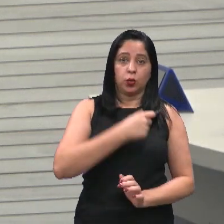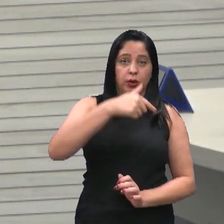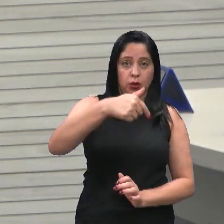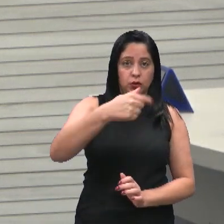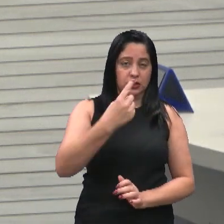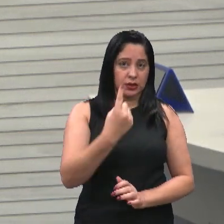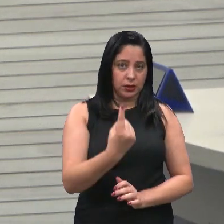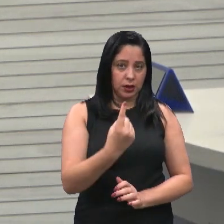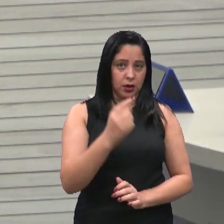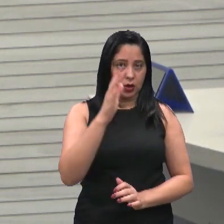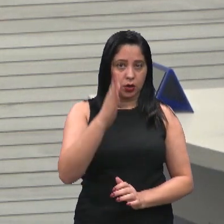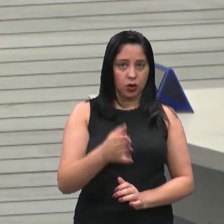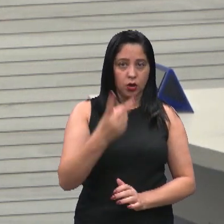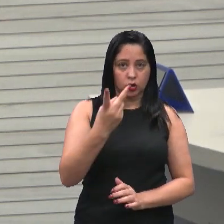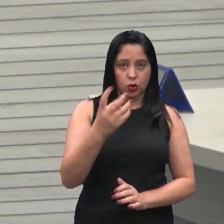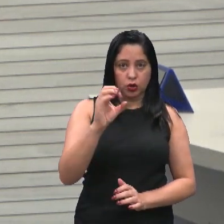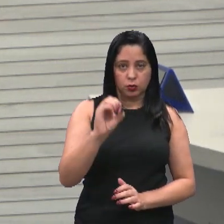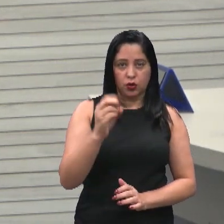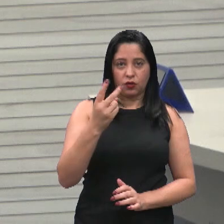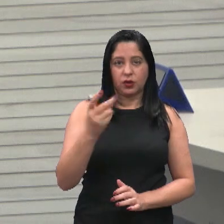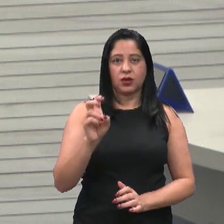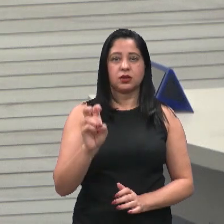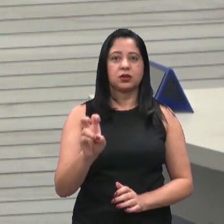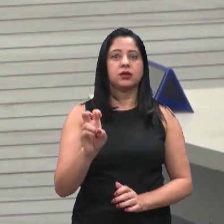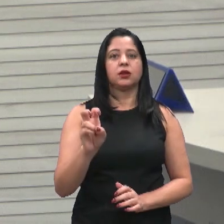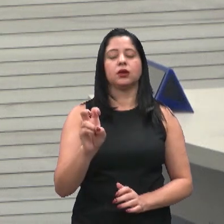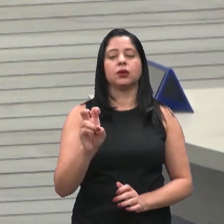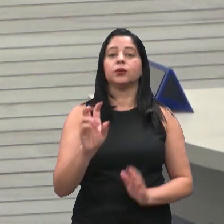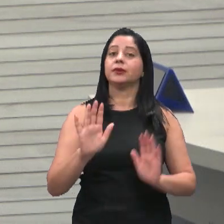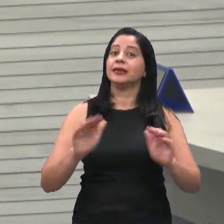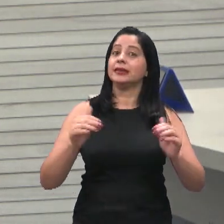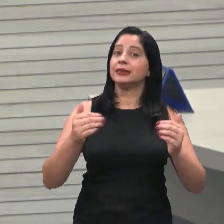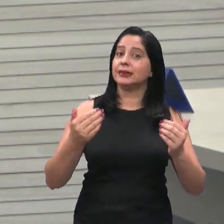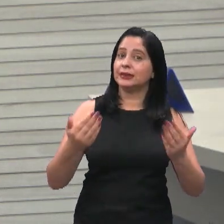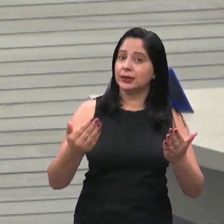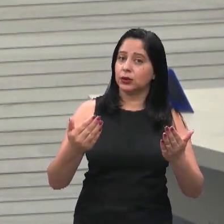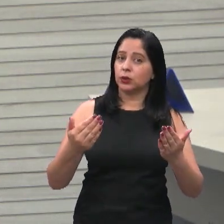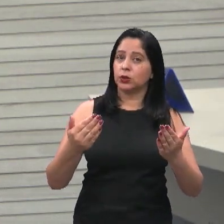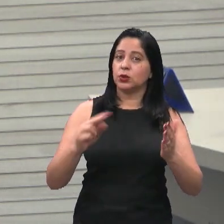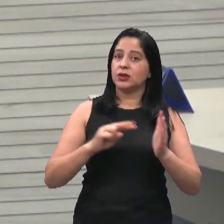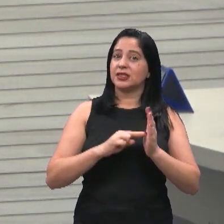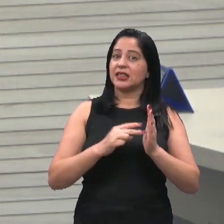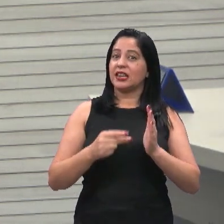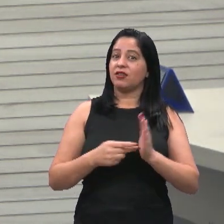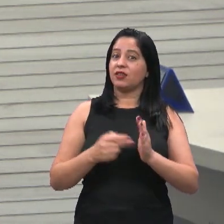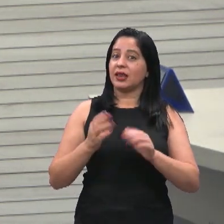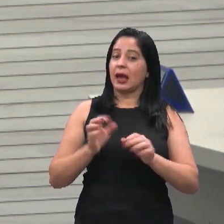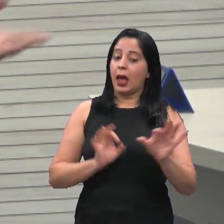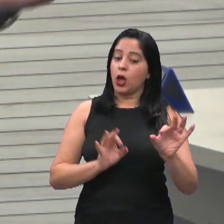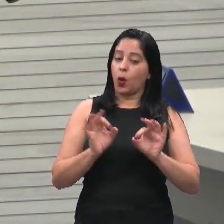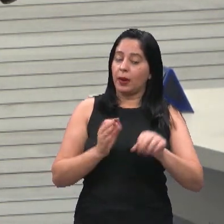71 de 2025, ou seja, anterior ao